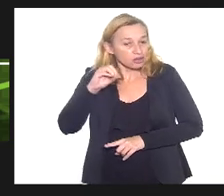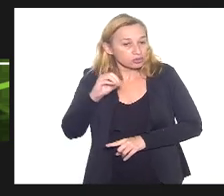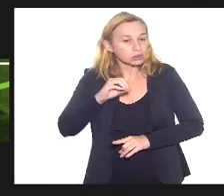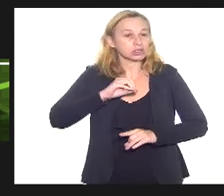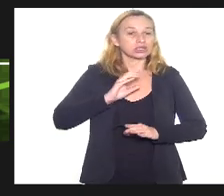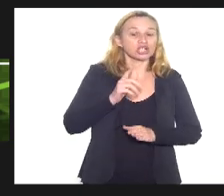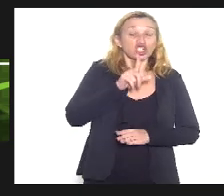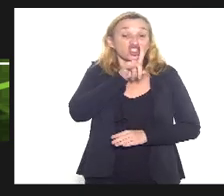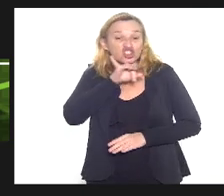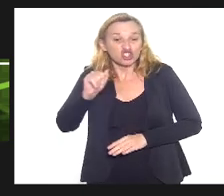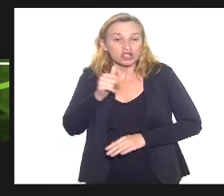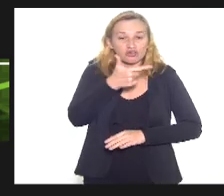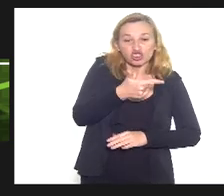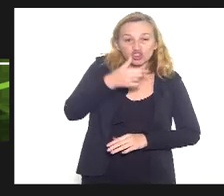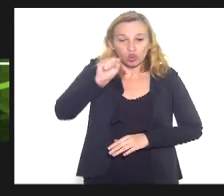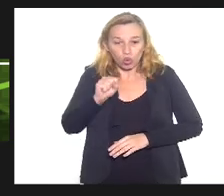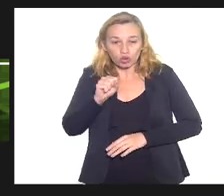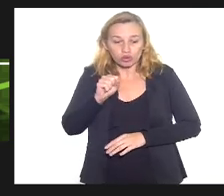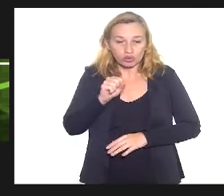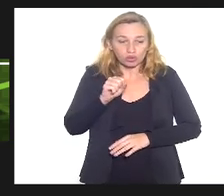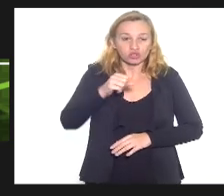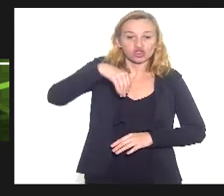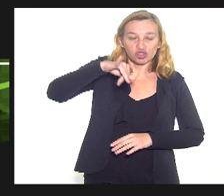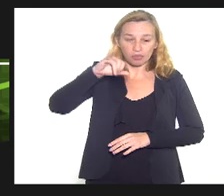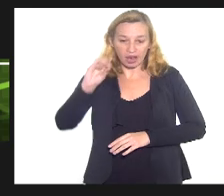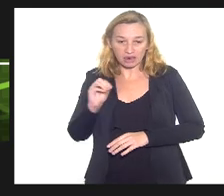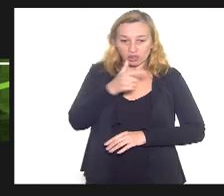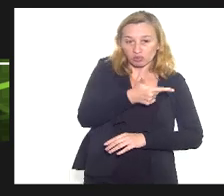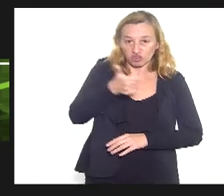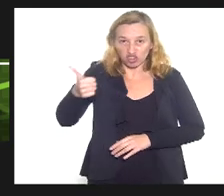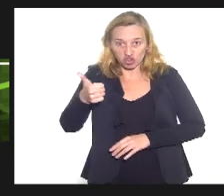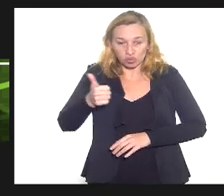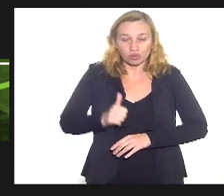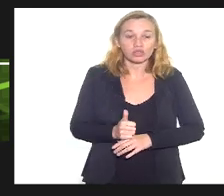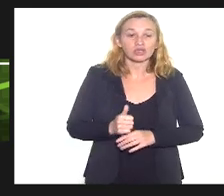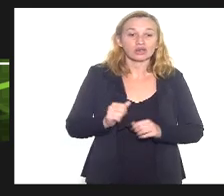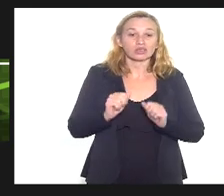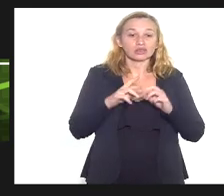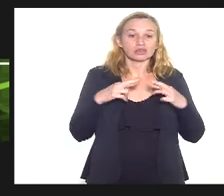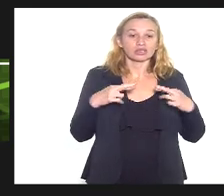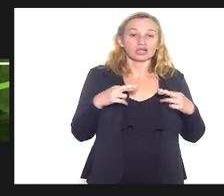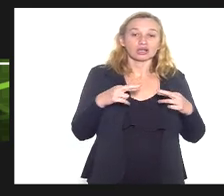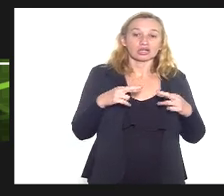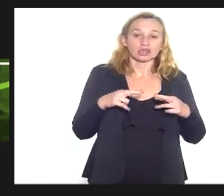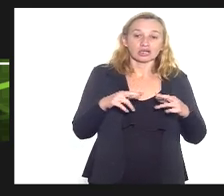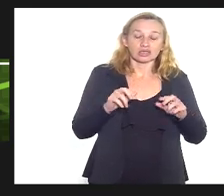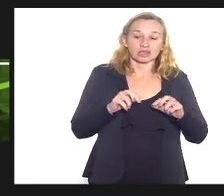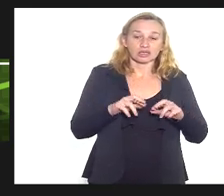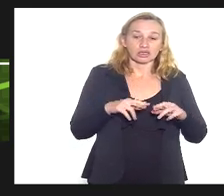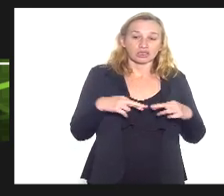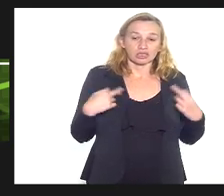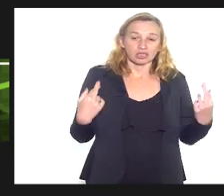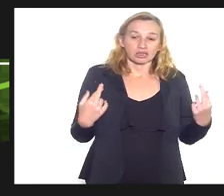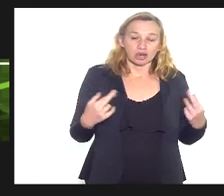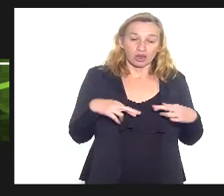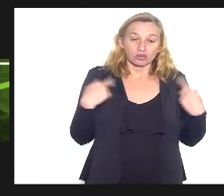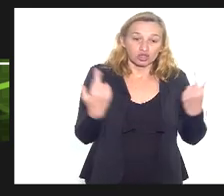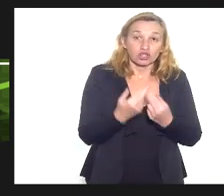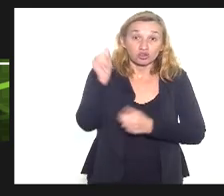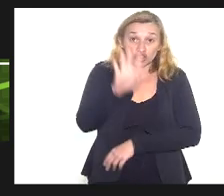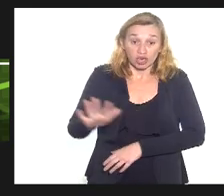exatamente no dia 28 de maio de 2021, na Assembleia Geral dos seus acionistas, foi tomada a